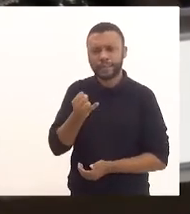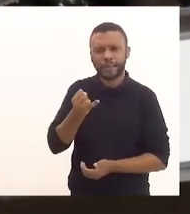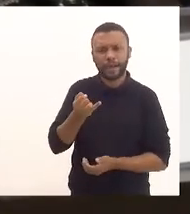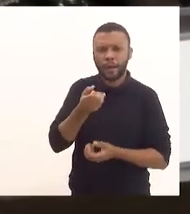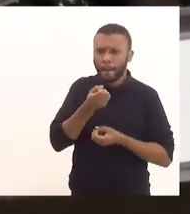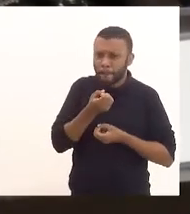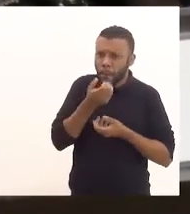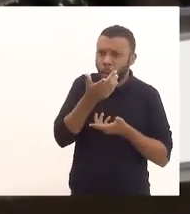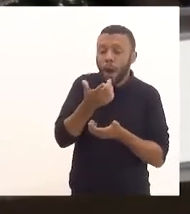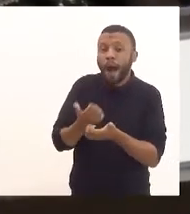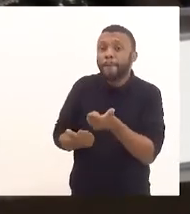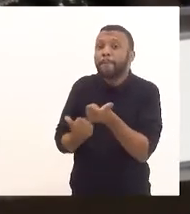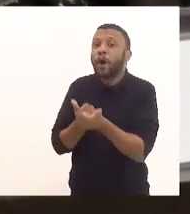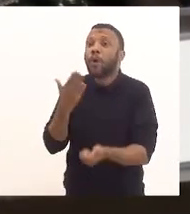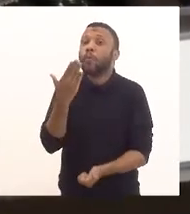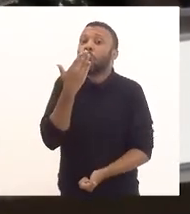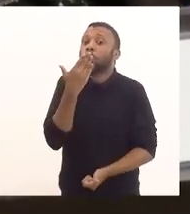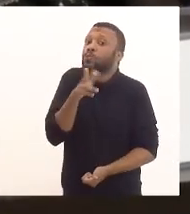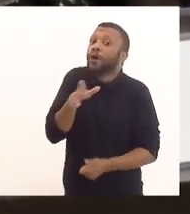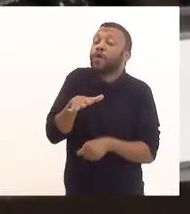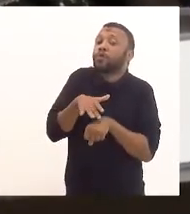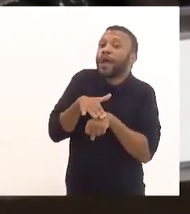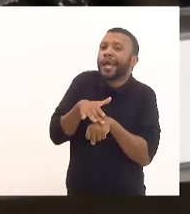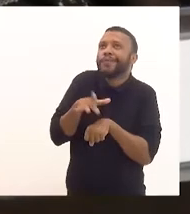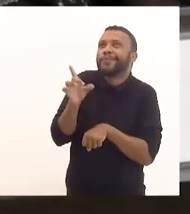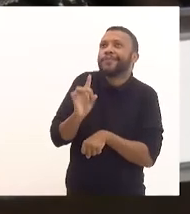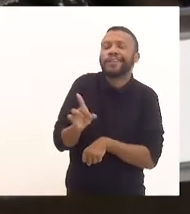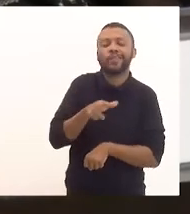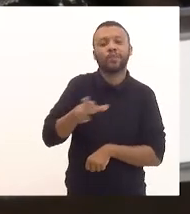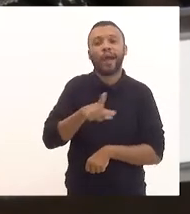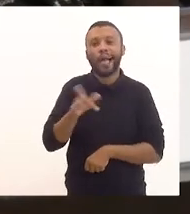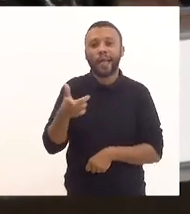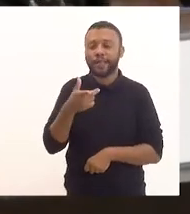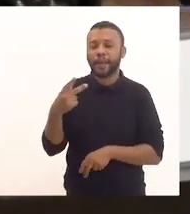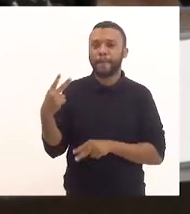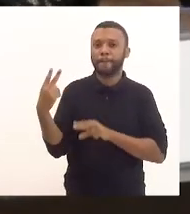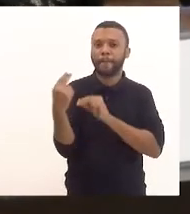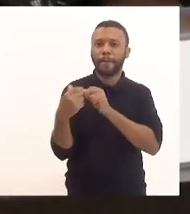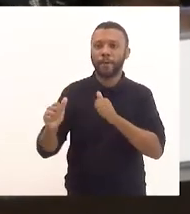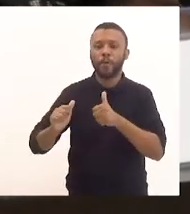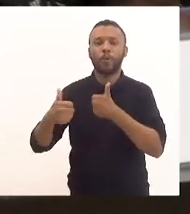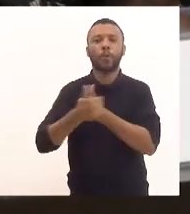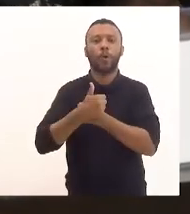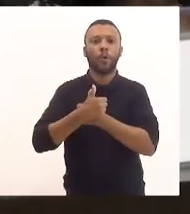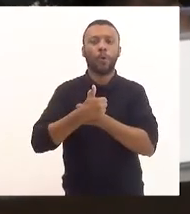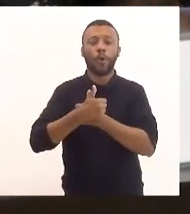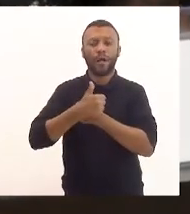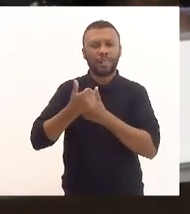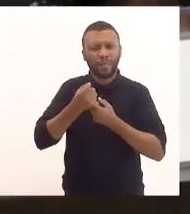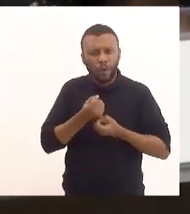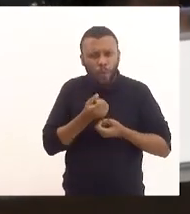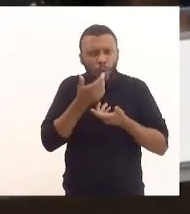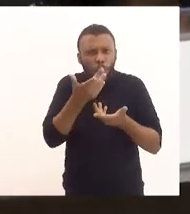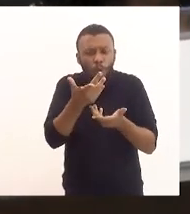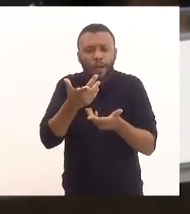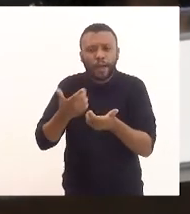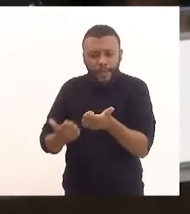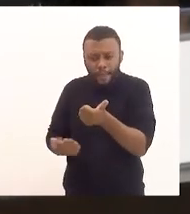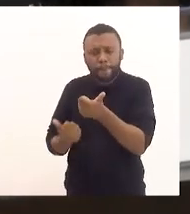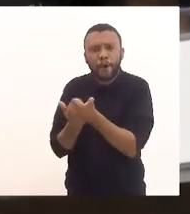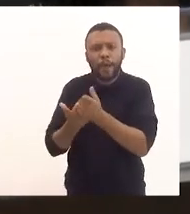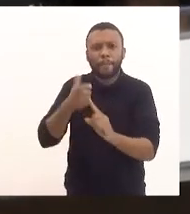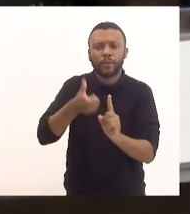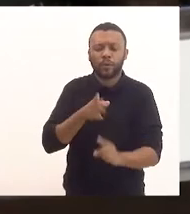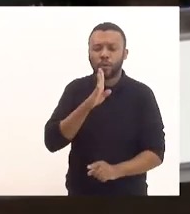favor do mudo ao mundo aqui não é o doente aquele deficiente o muda o que não têm voz na sociedade abre a tua boca a favor do Mudo